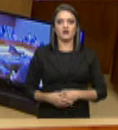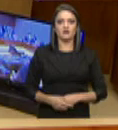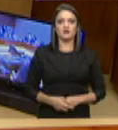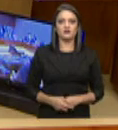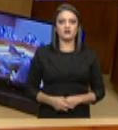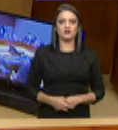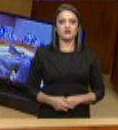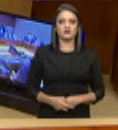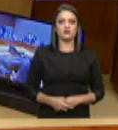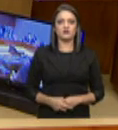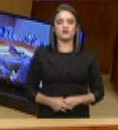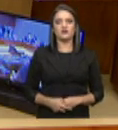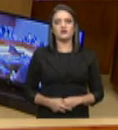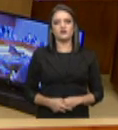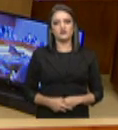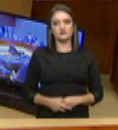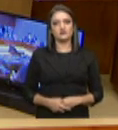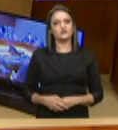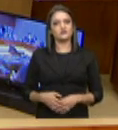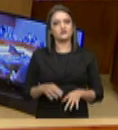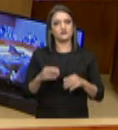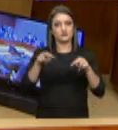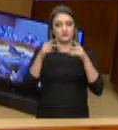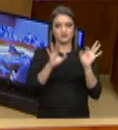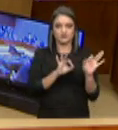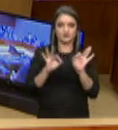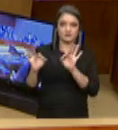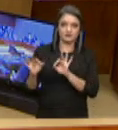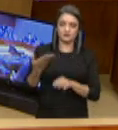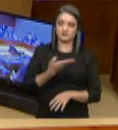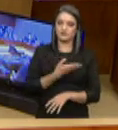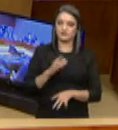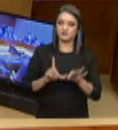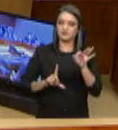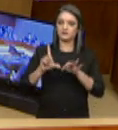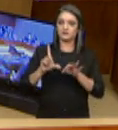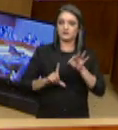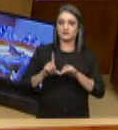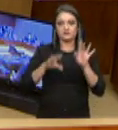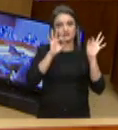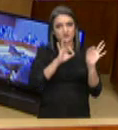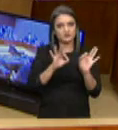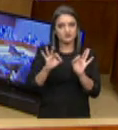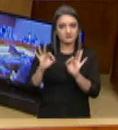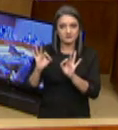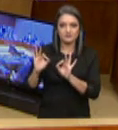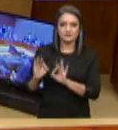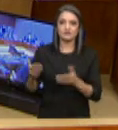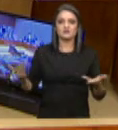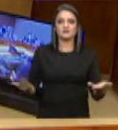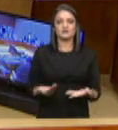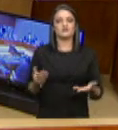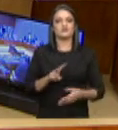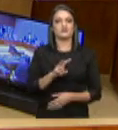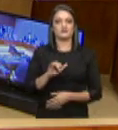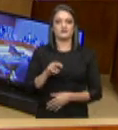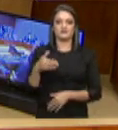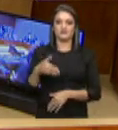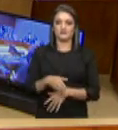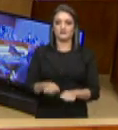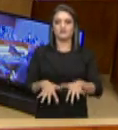nós estamos junto com você amigo da TV Justiça prontos para acompanhar a sessão de hoje ao vivo direto